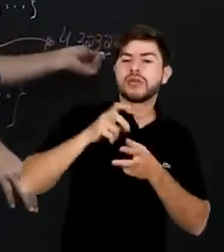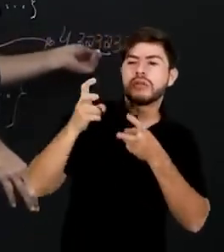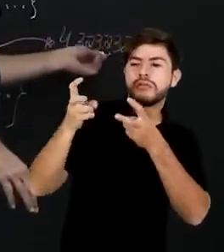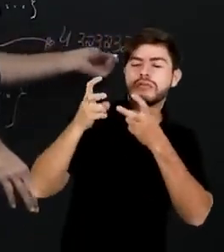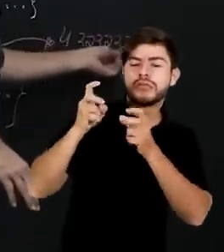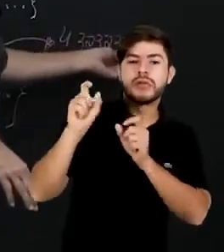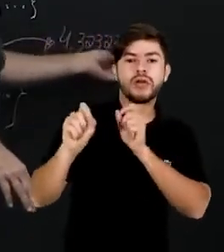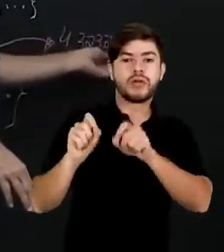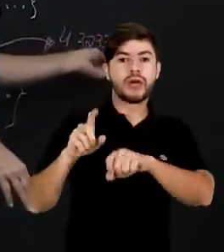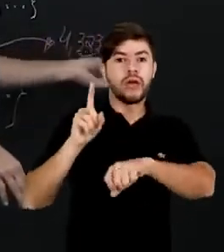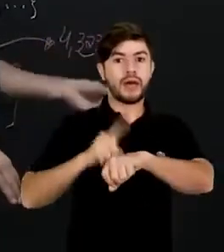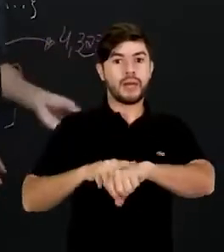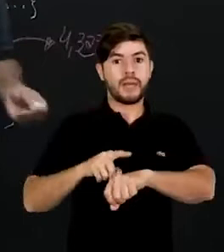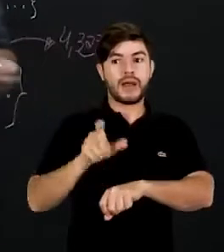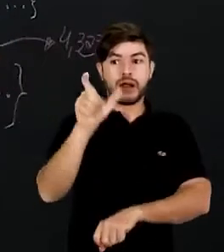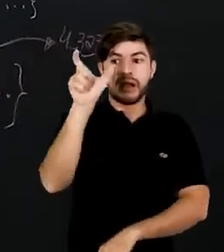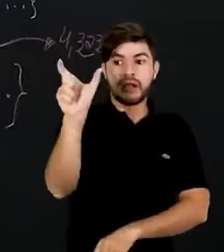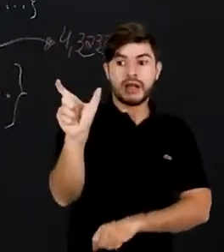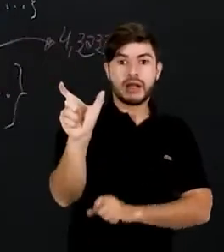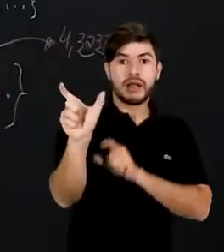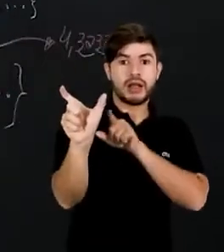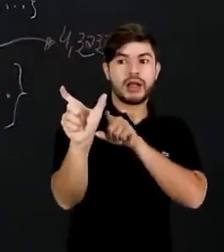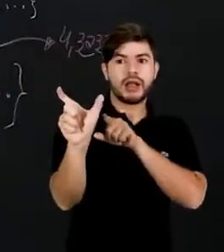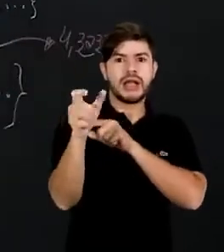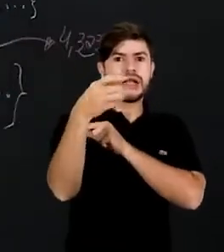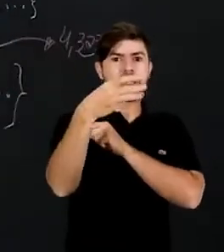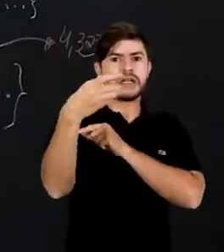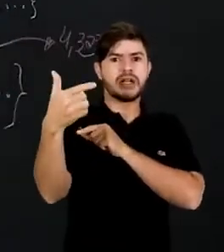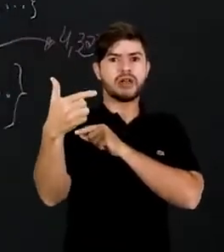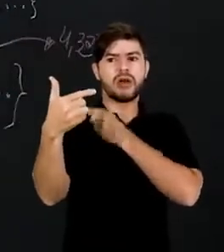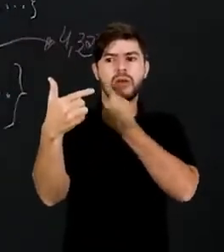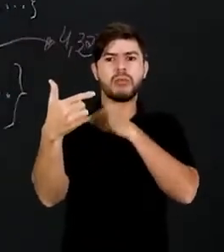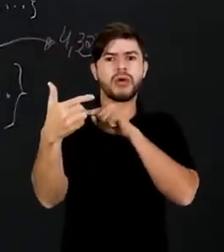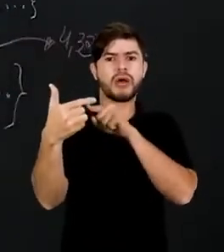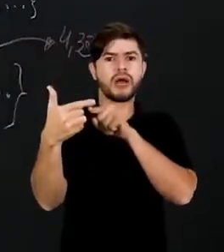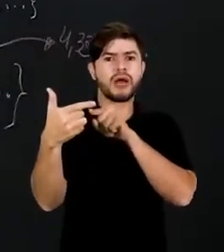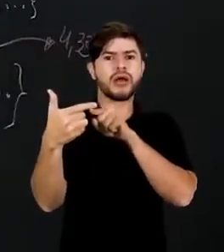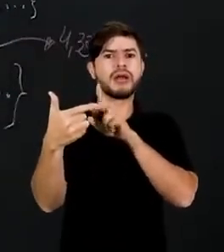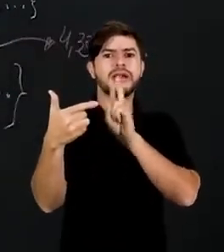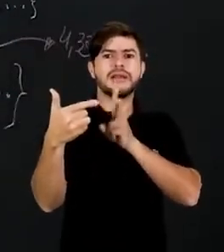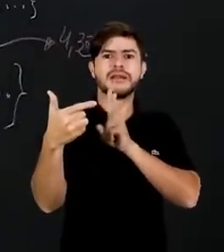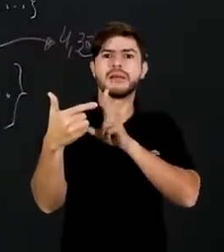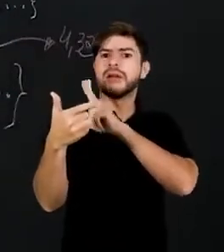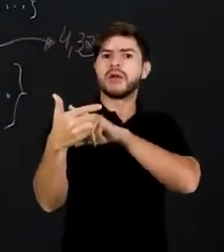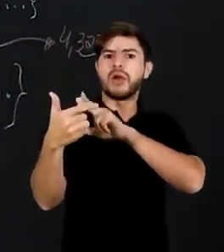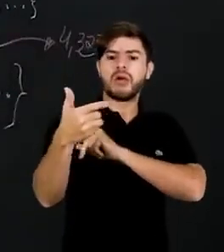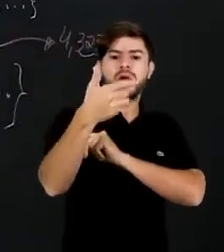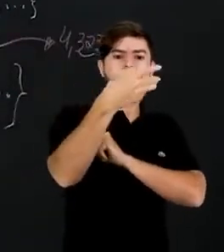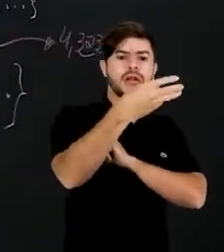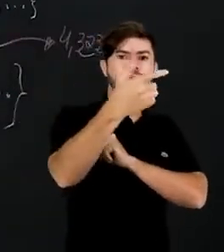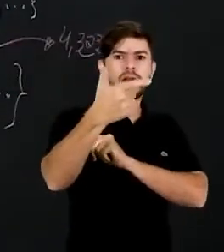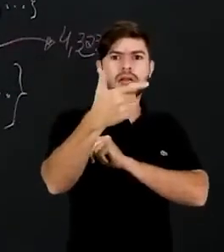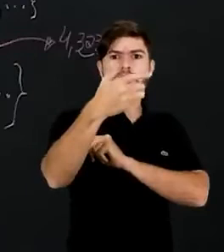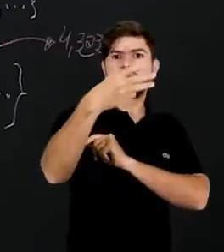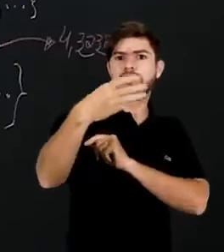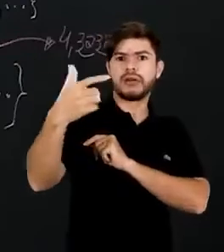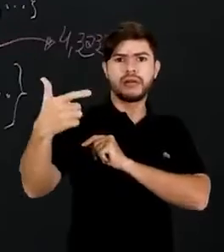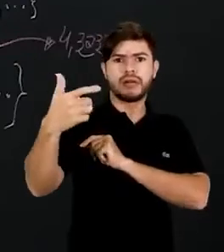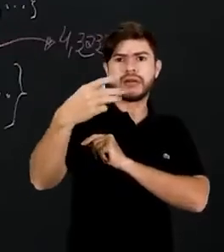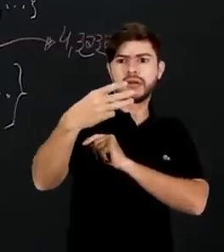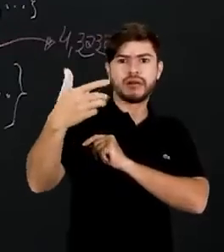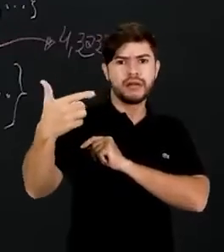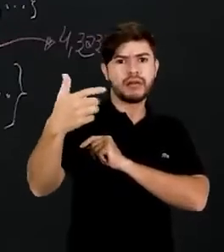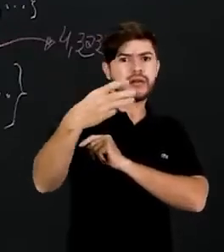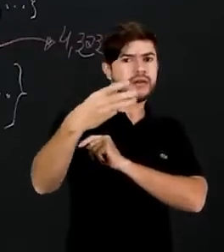período é o 32. Por quê? Porque é a parte decimal que ela vai sempre se repetir. Uma outra maneira